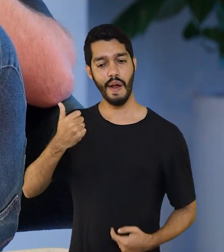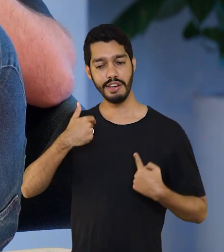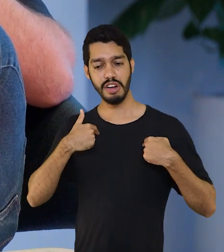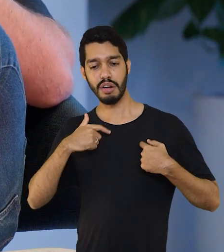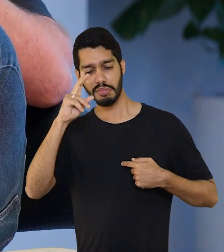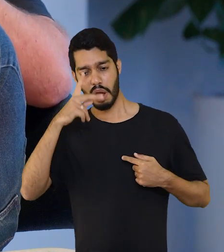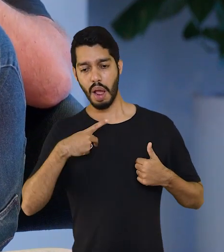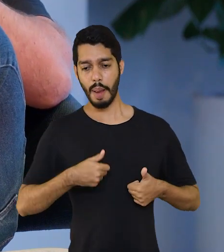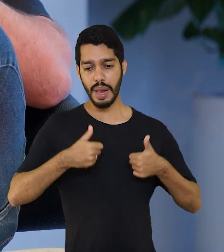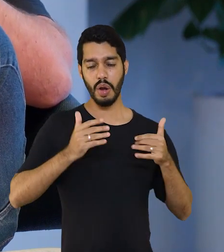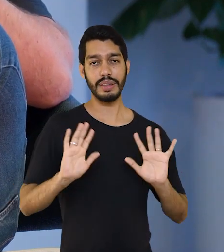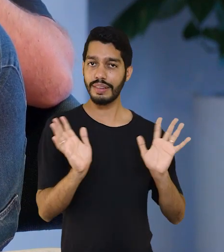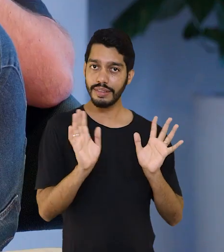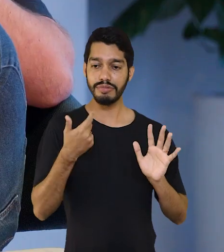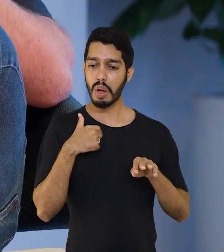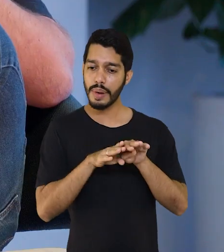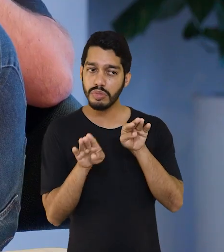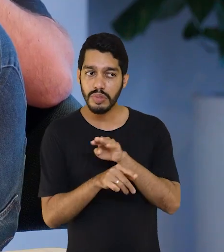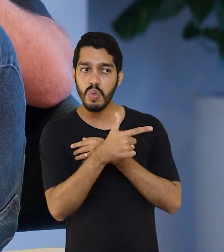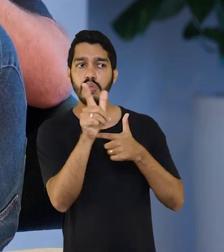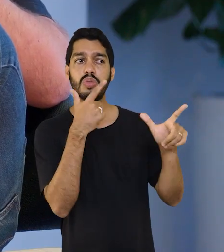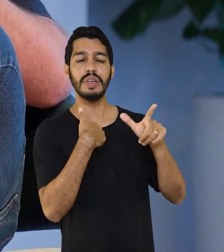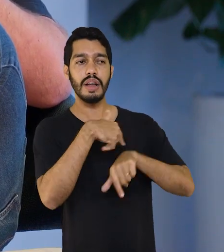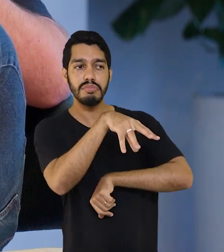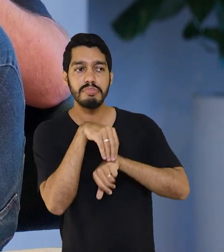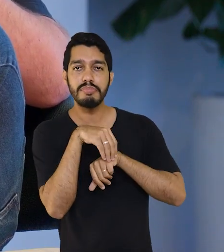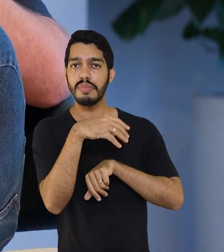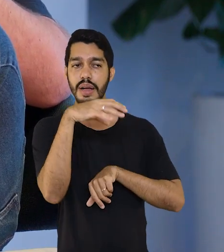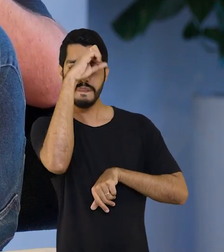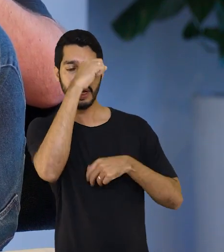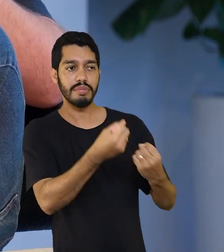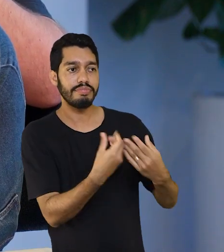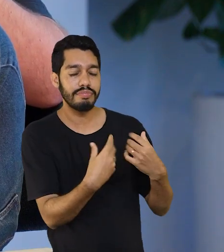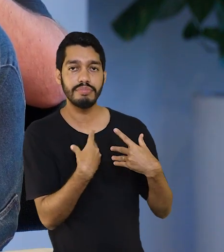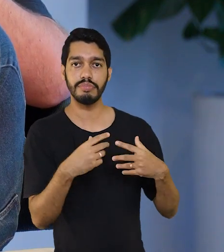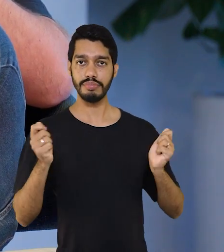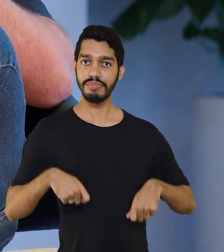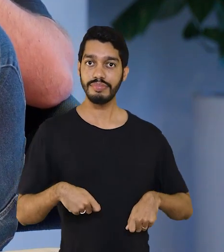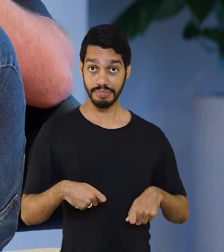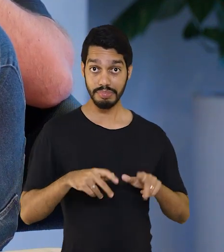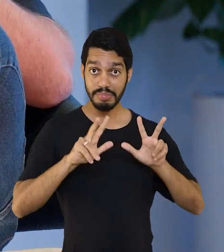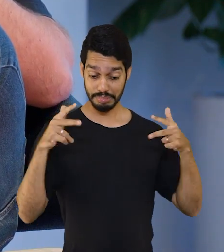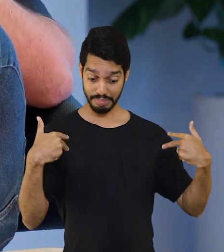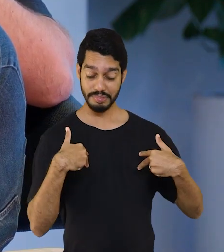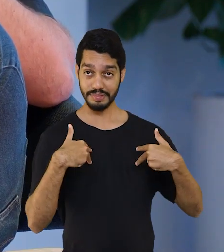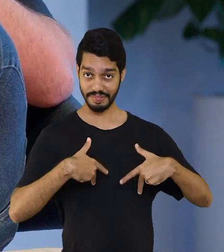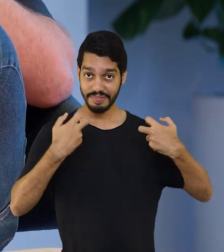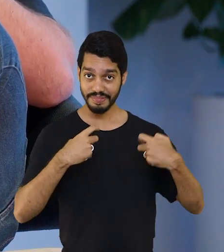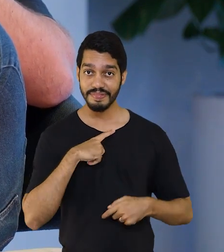de curiosidade, de querer aprender com o outro, de ter a humildade de se enxergar nesse